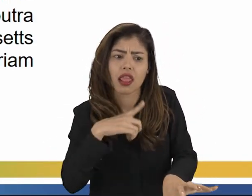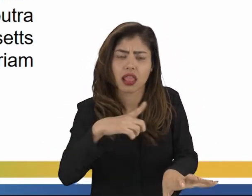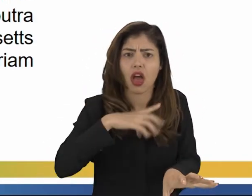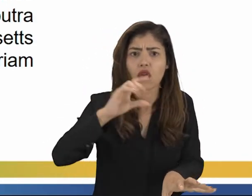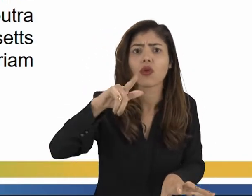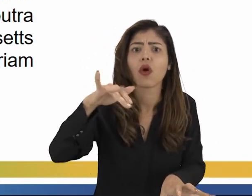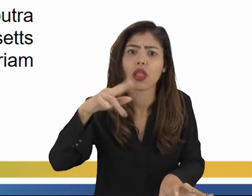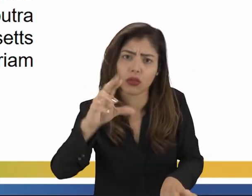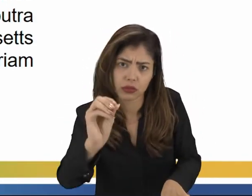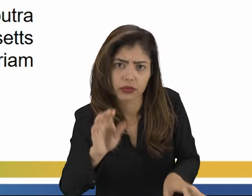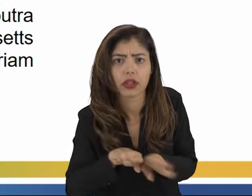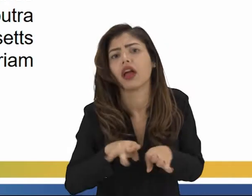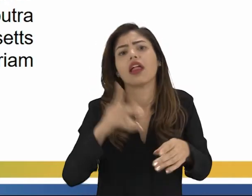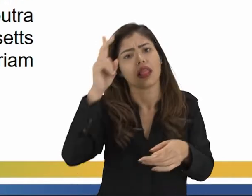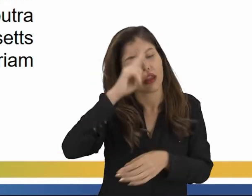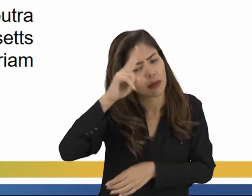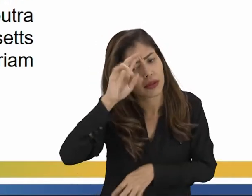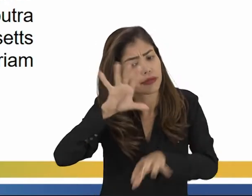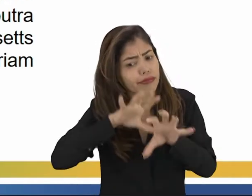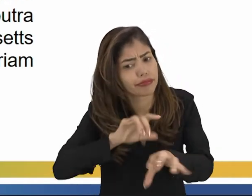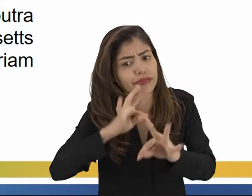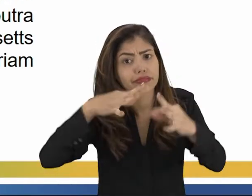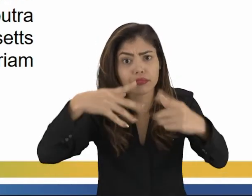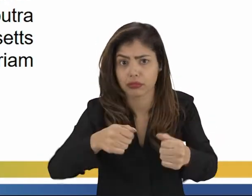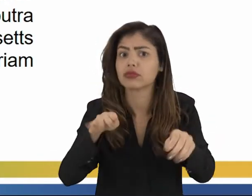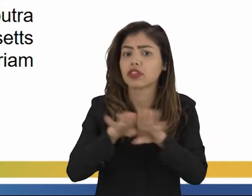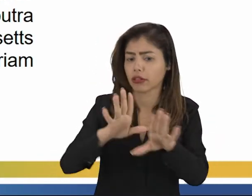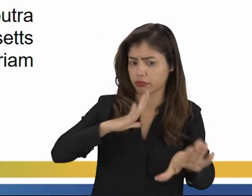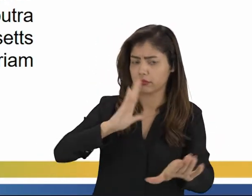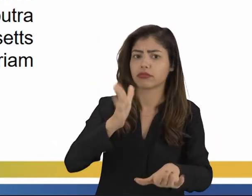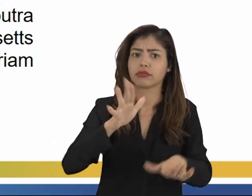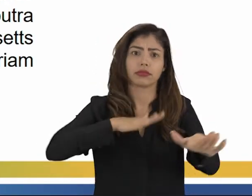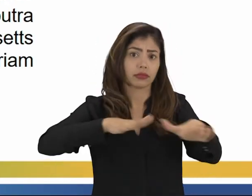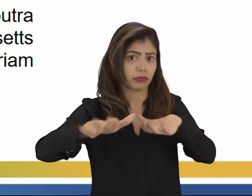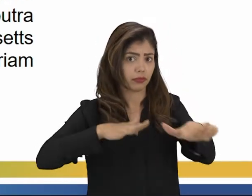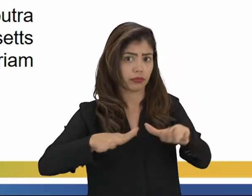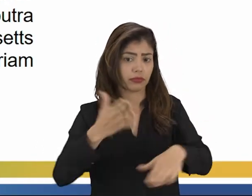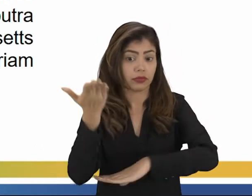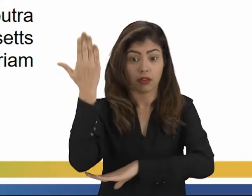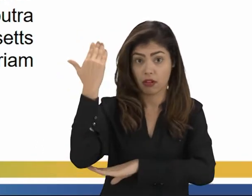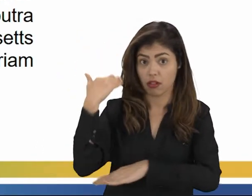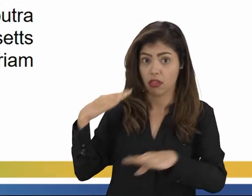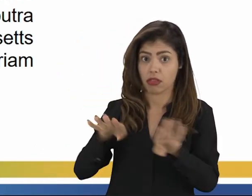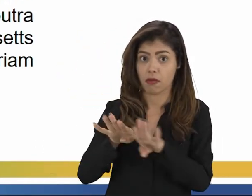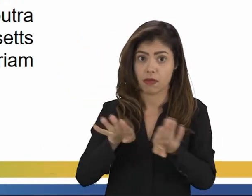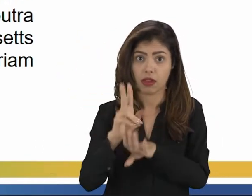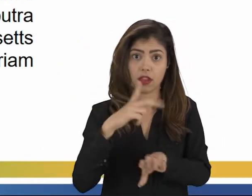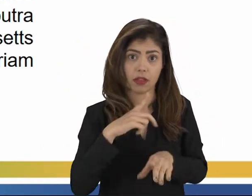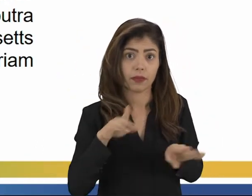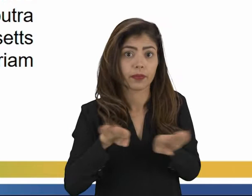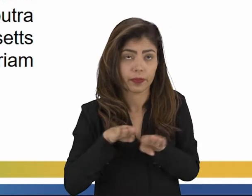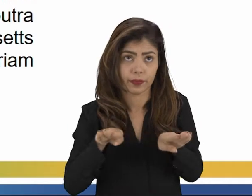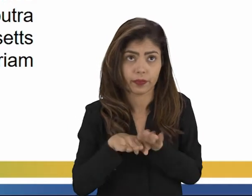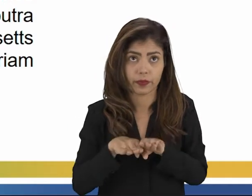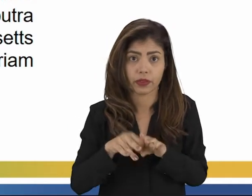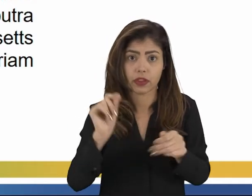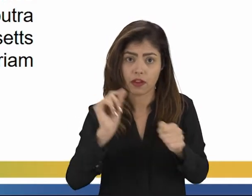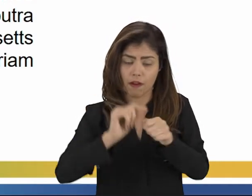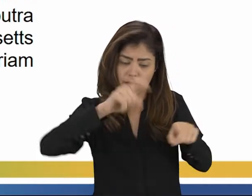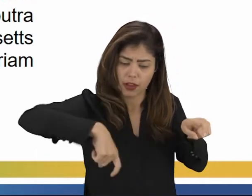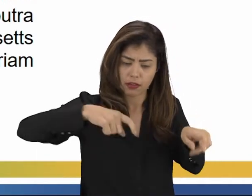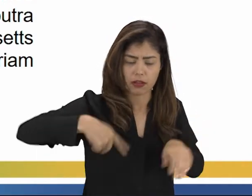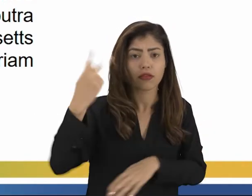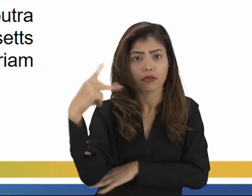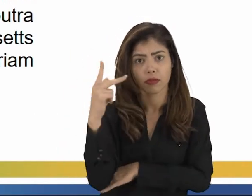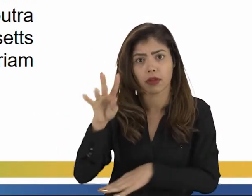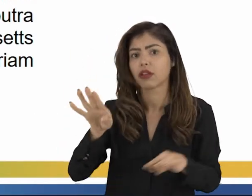colonos. Lembrando que tudo isso já ocorria movimentações por detrás, os colonos, grandes latifundiários, que eram os fazendeiros do